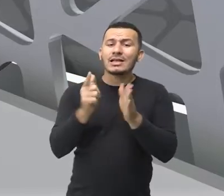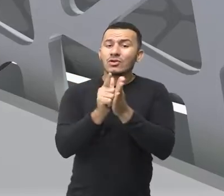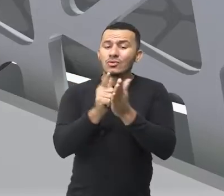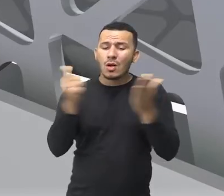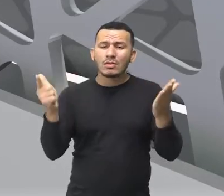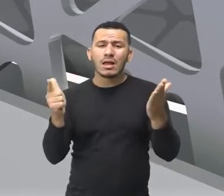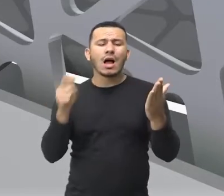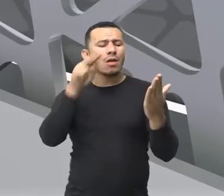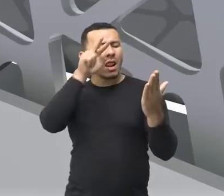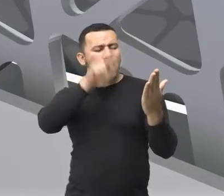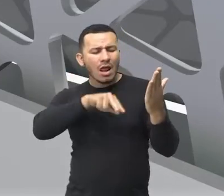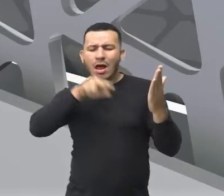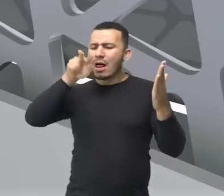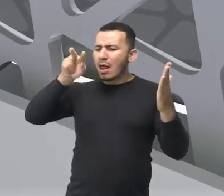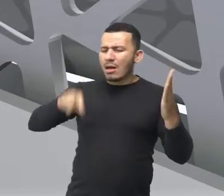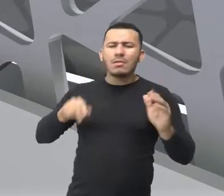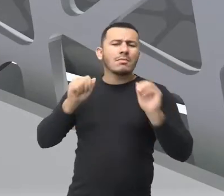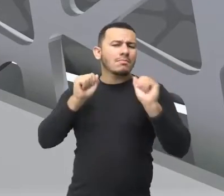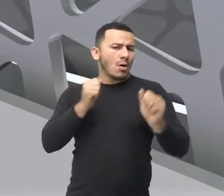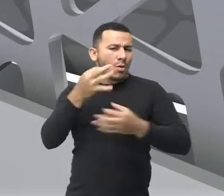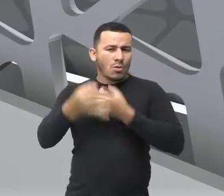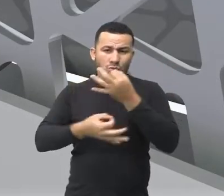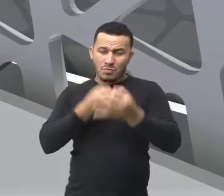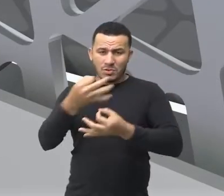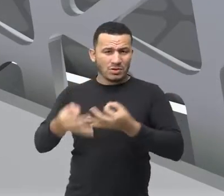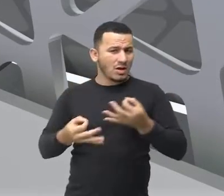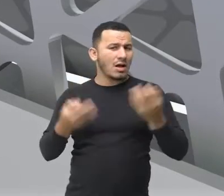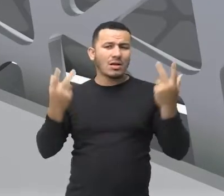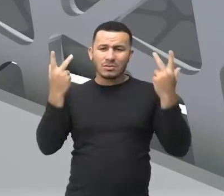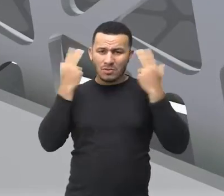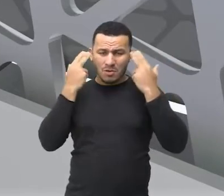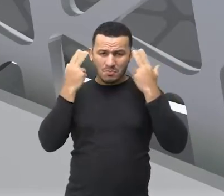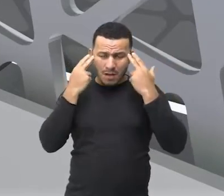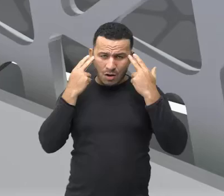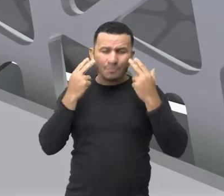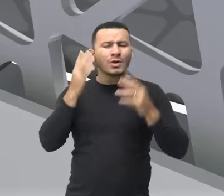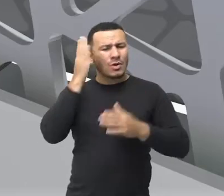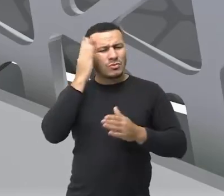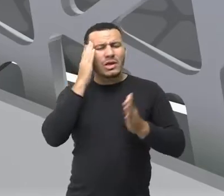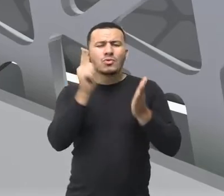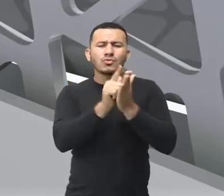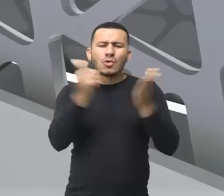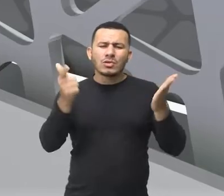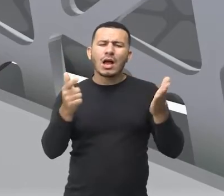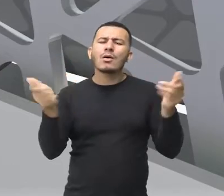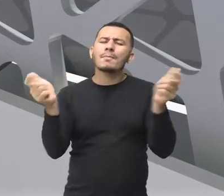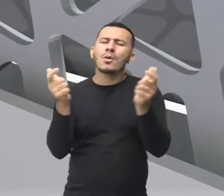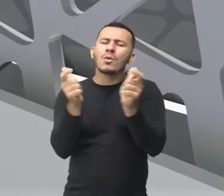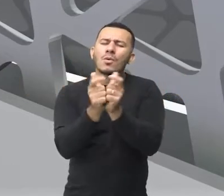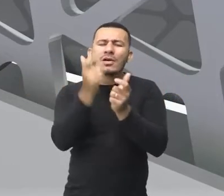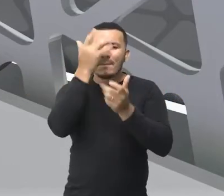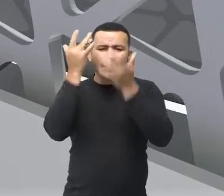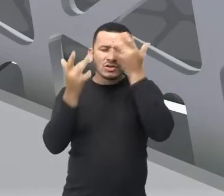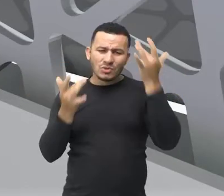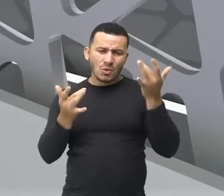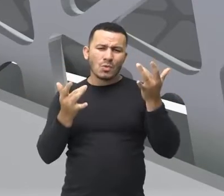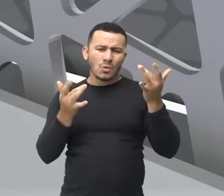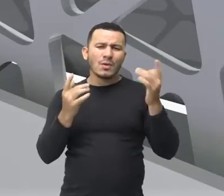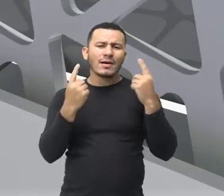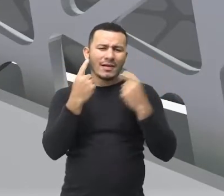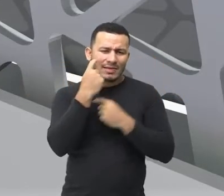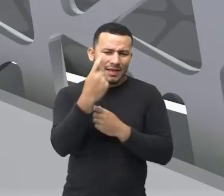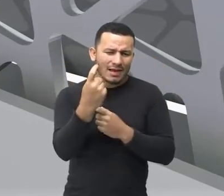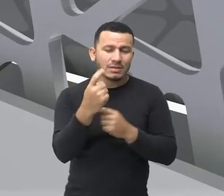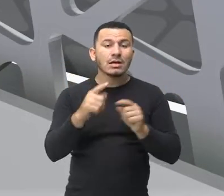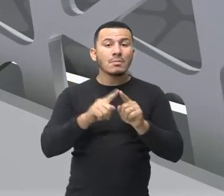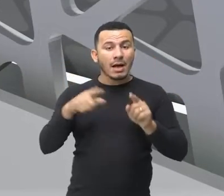outra maneira que, a cada vez que passa, vai se tornando menos utilizada, mas ainda existe, que é o que se chama de carta